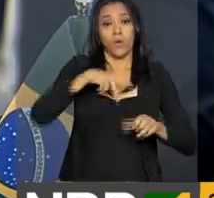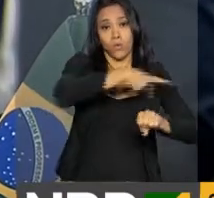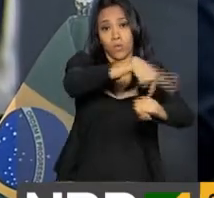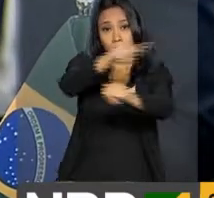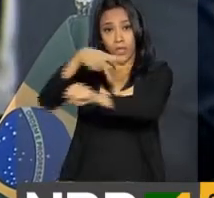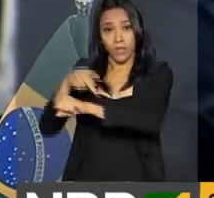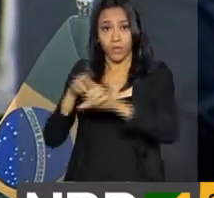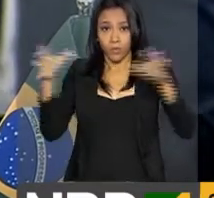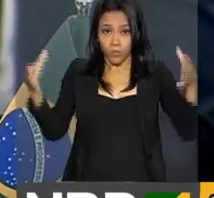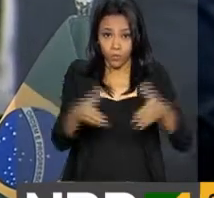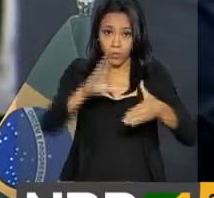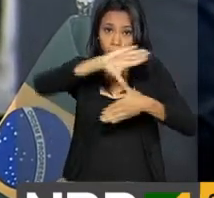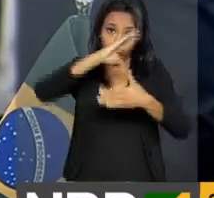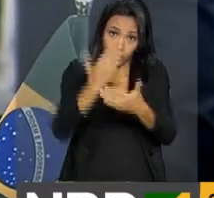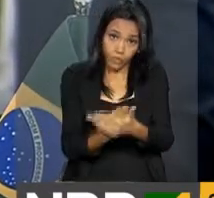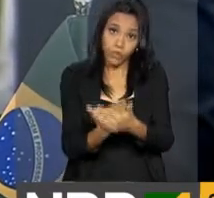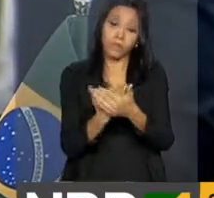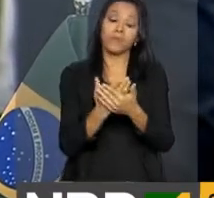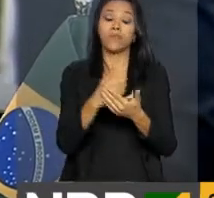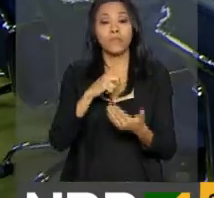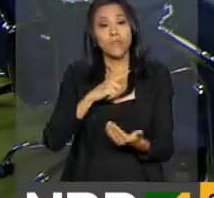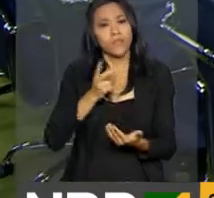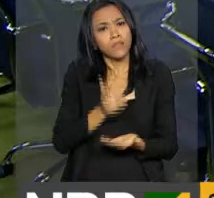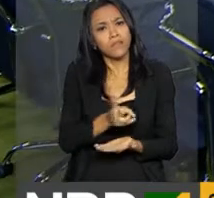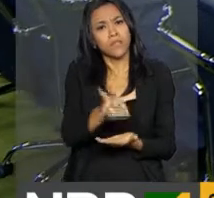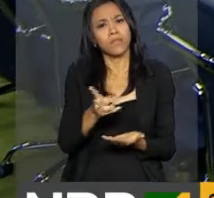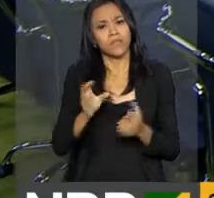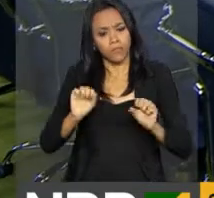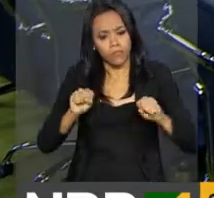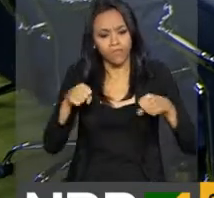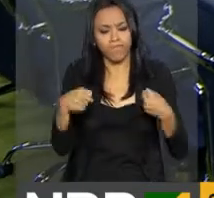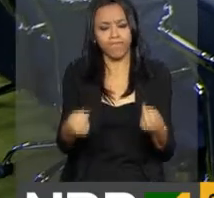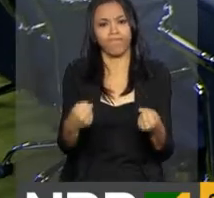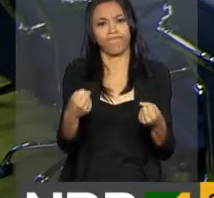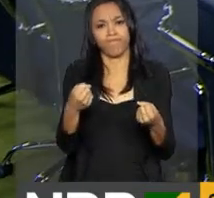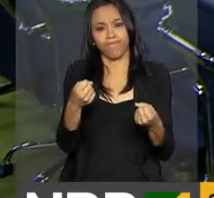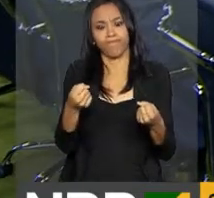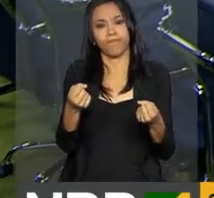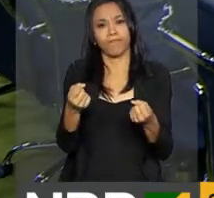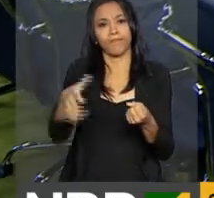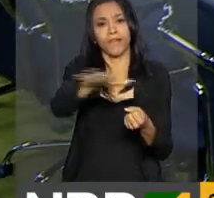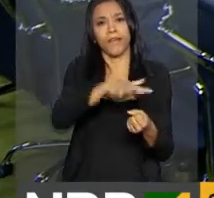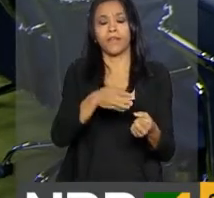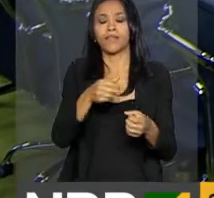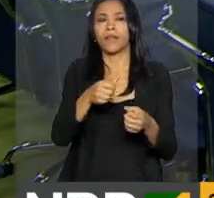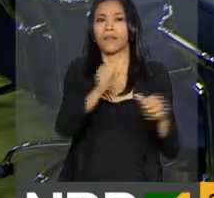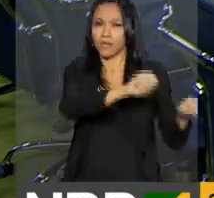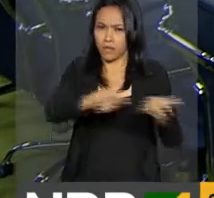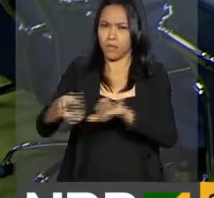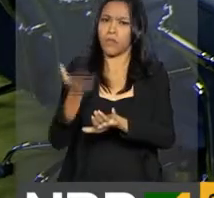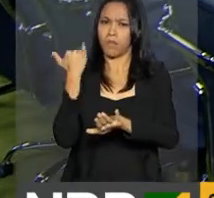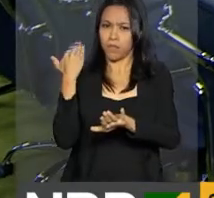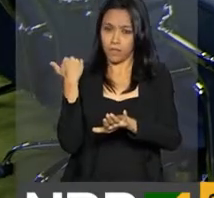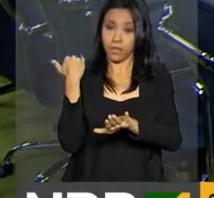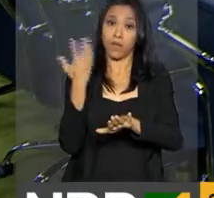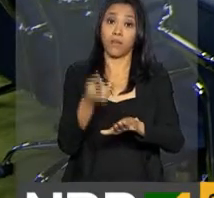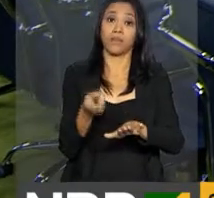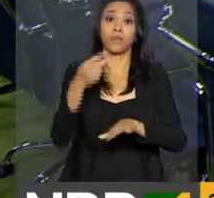firmes defensores do sistema multilateral de comércio. Na semana passada, em Buenos Aires,